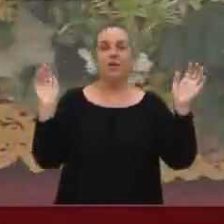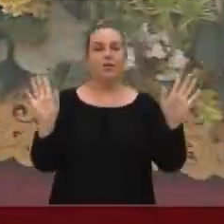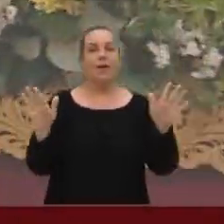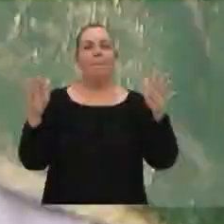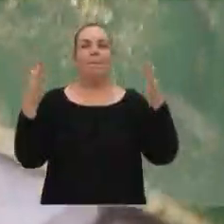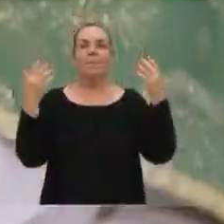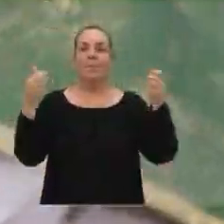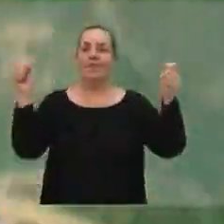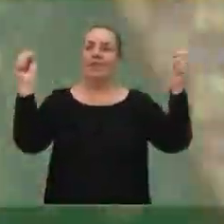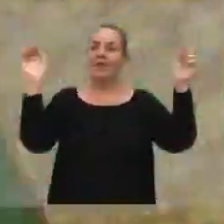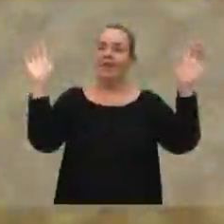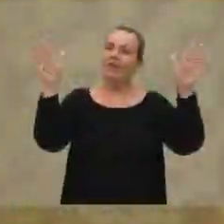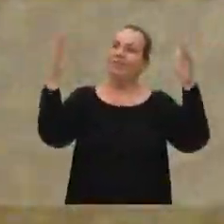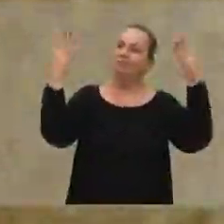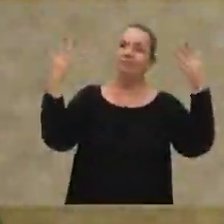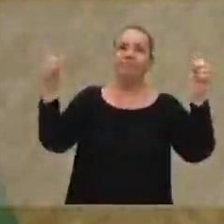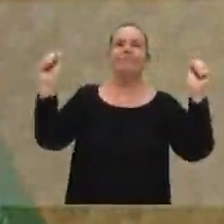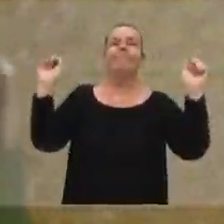Aleluia,